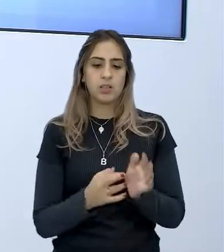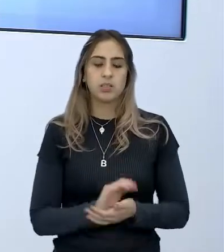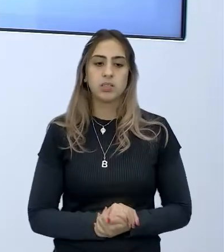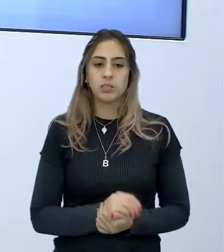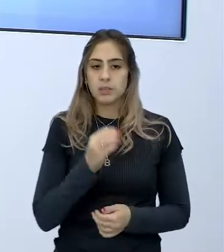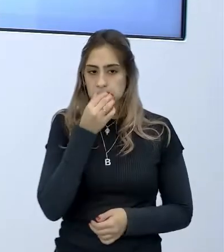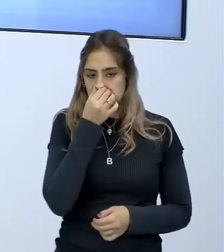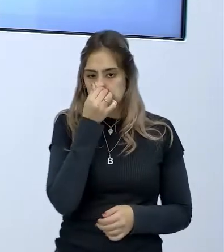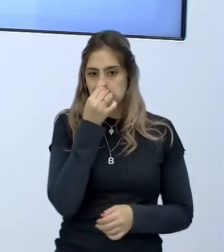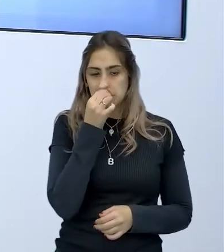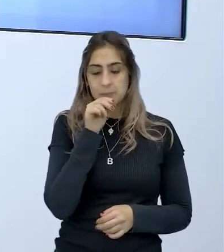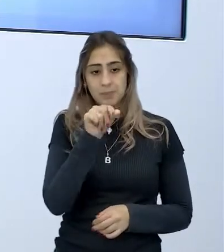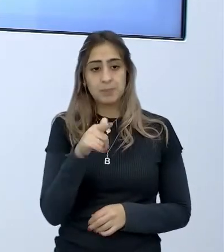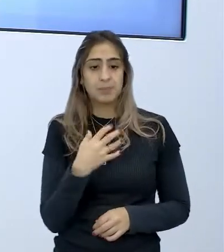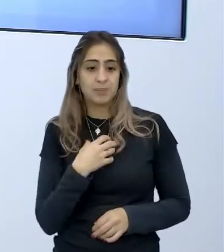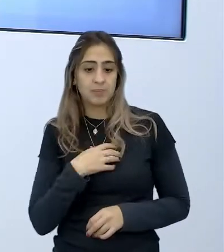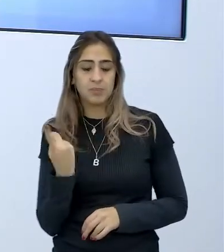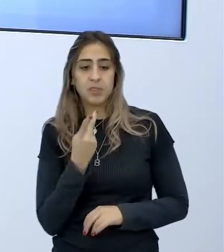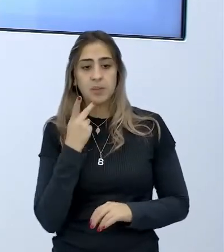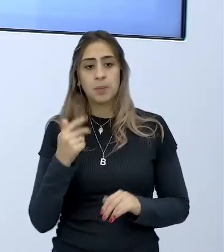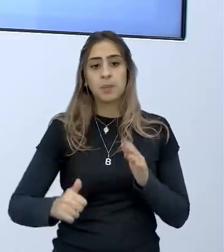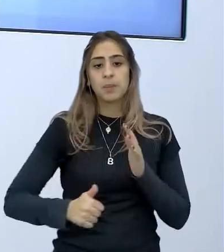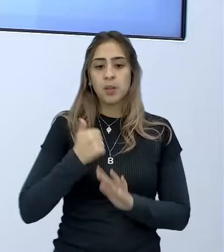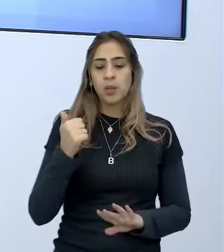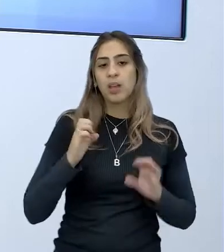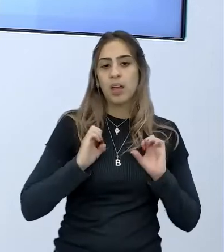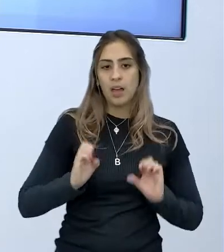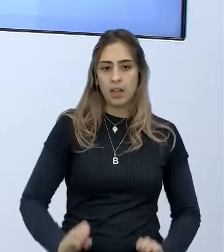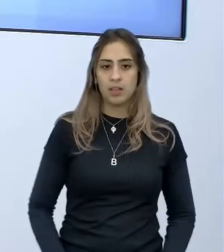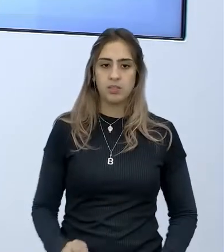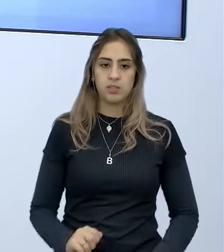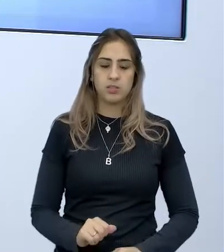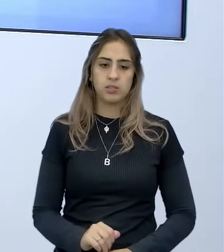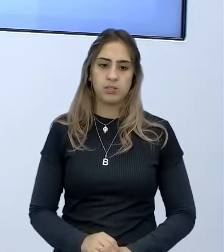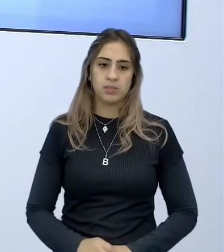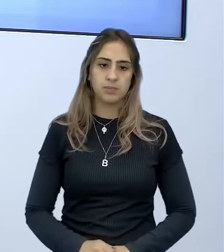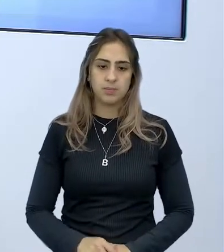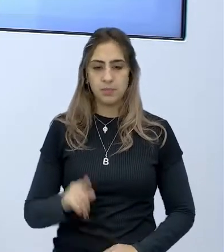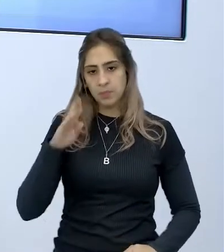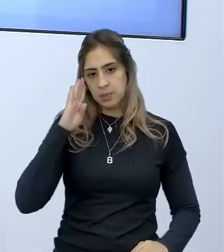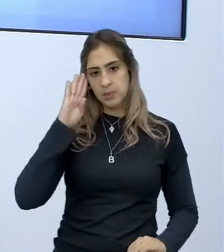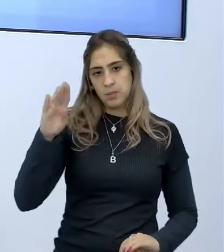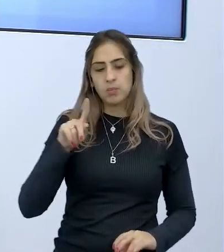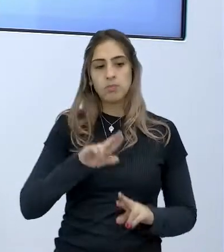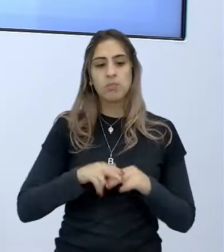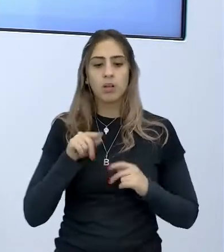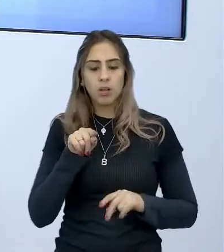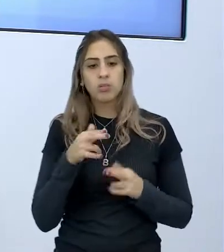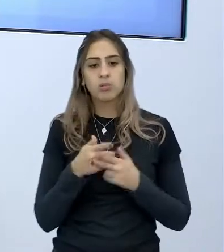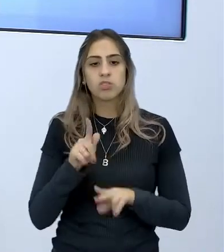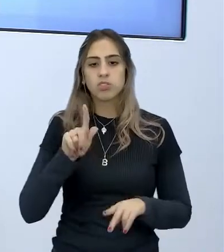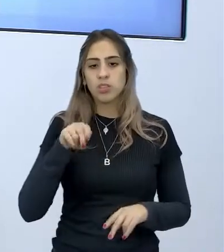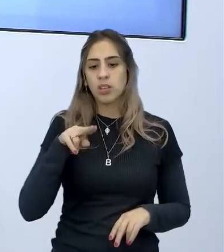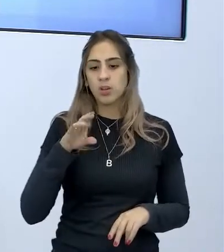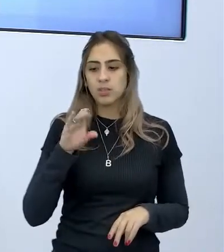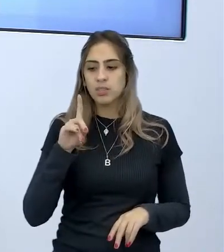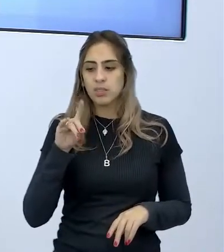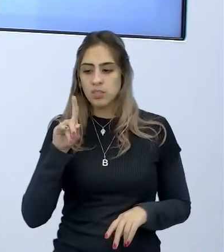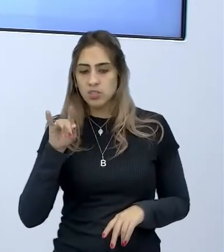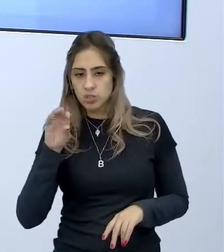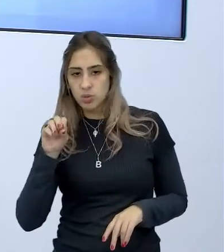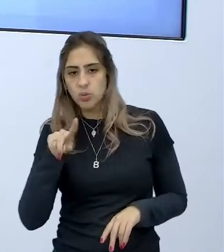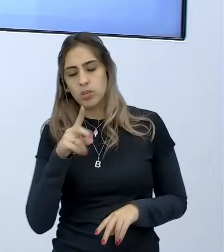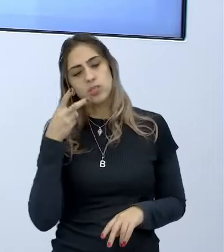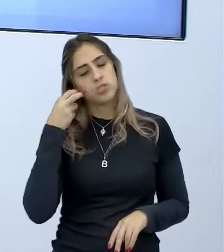né? Mas nesse caso a gente também está falando de uma minoria étnica, principalmente por causa do genocídio indígena. E isso